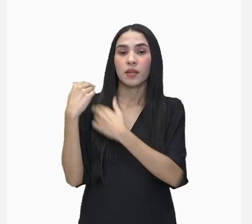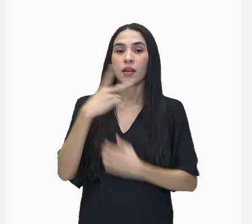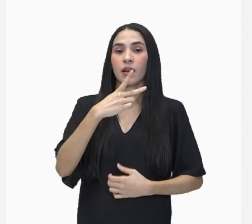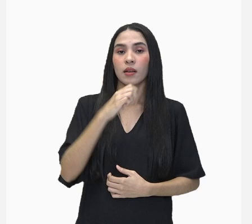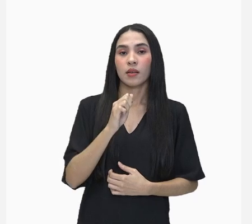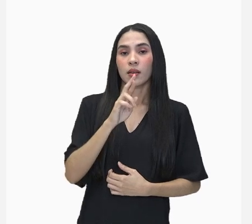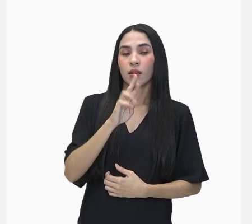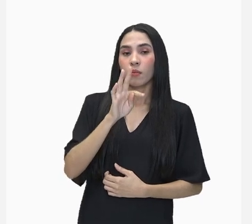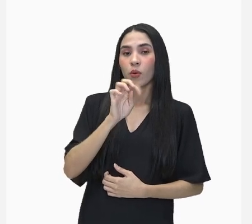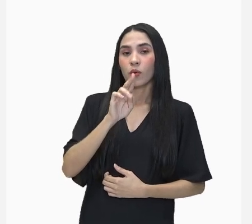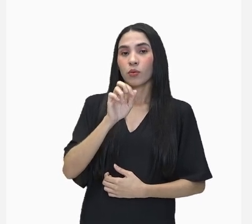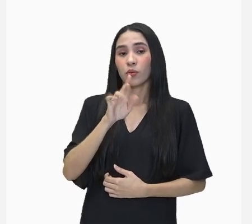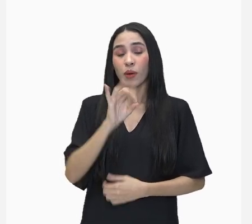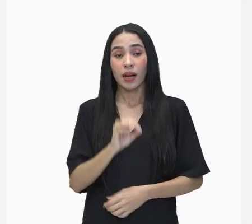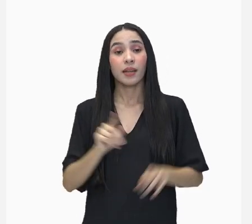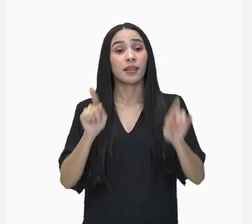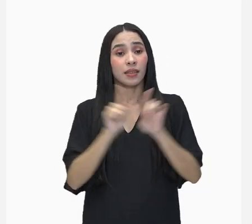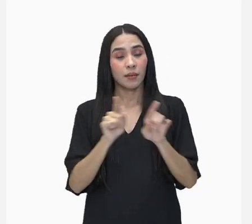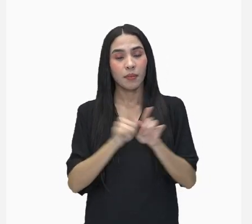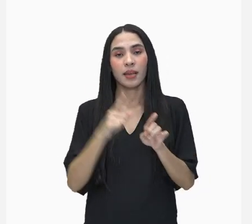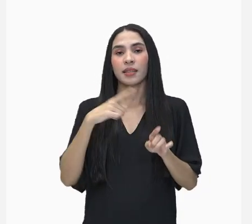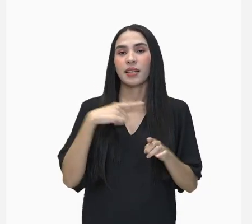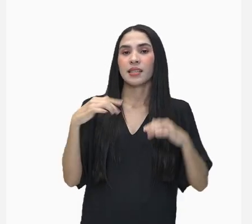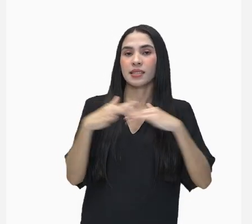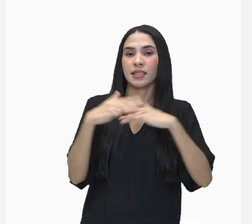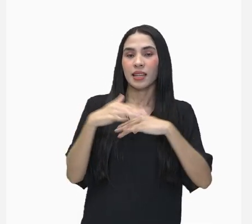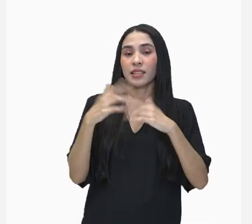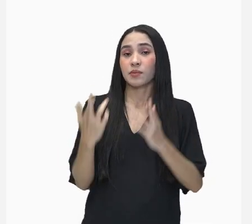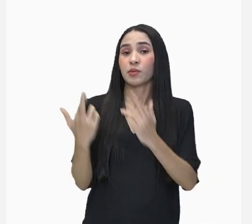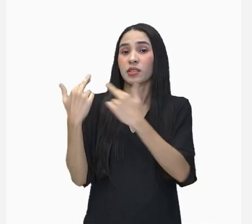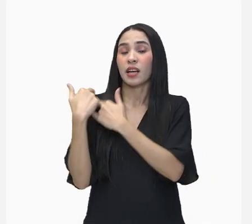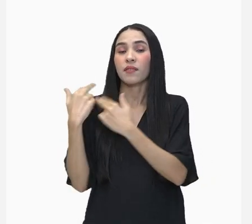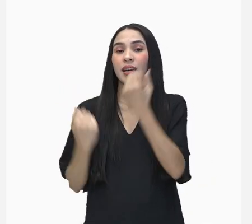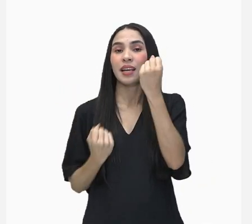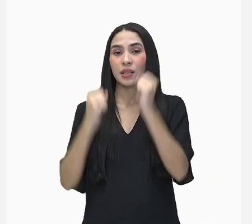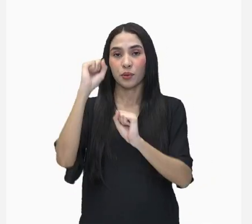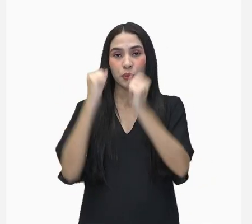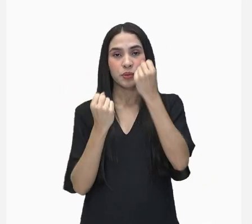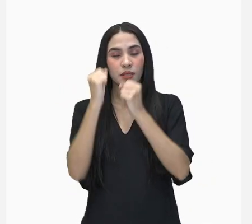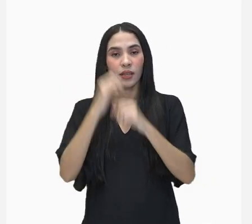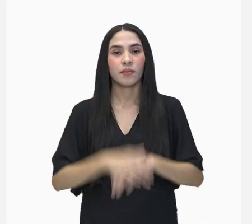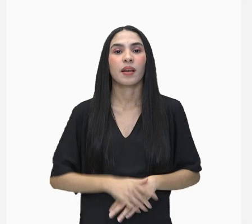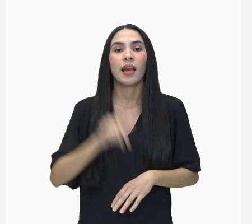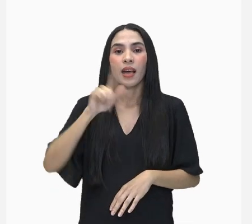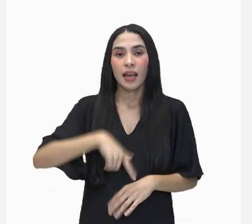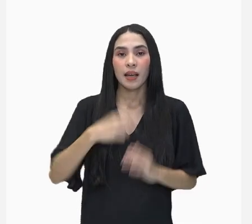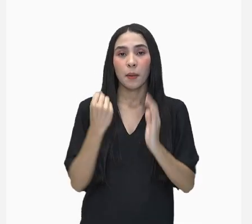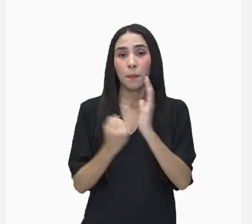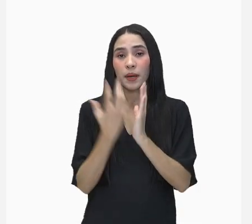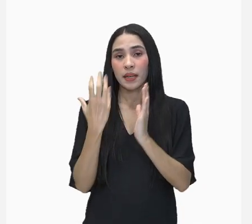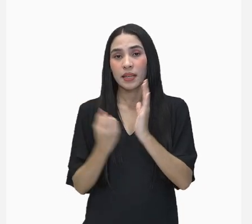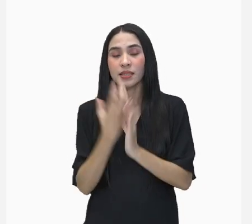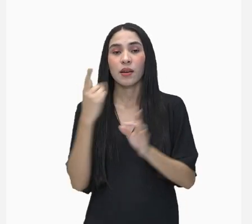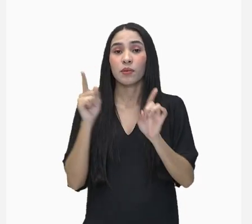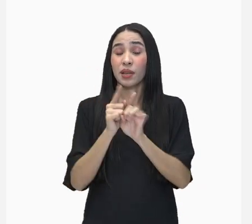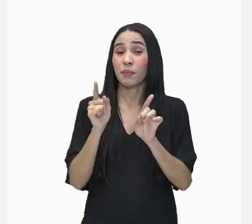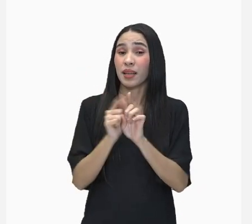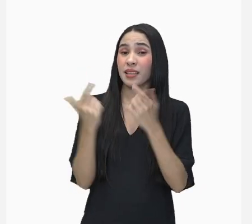também cidades que têm a função industrial, que são aquelas cidades que são centros de produção e